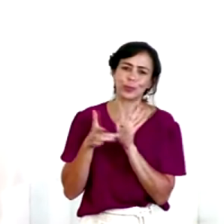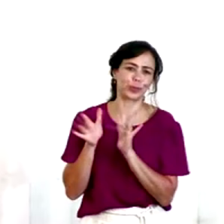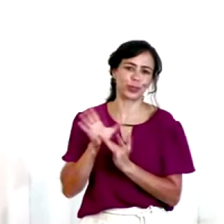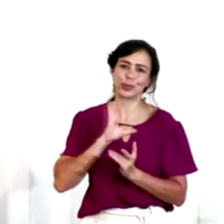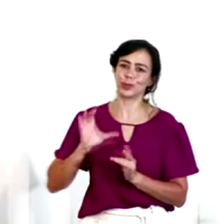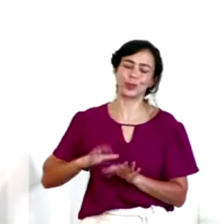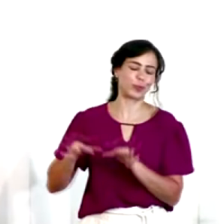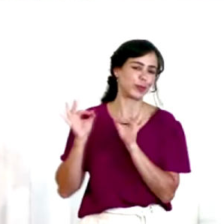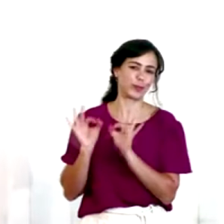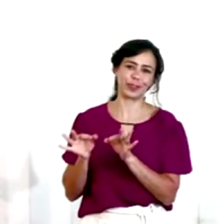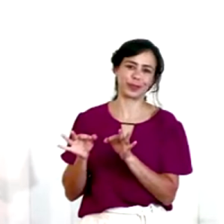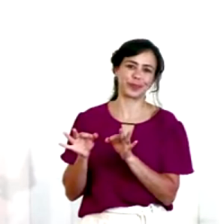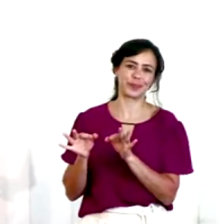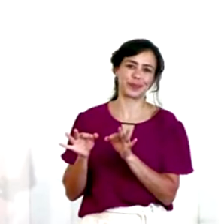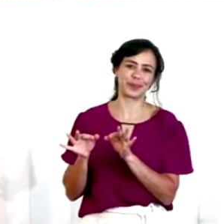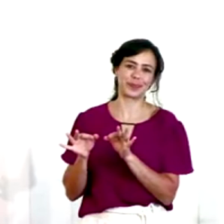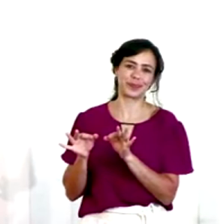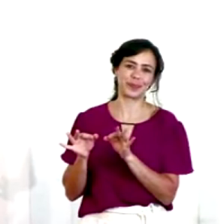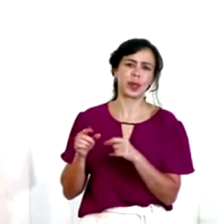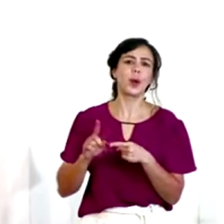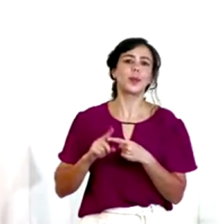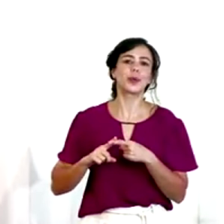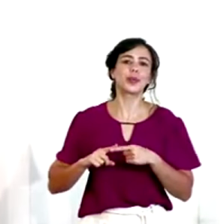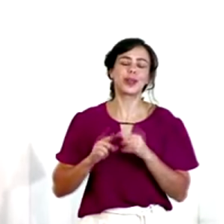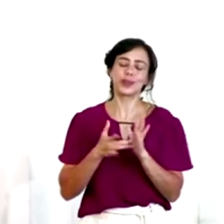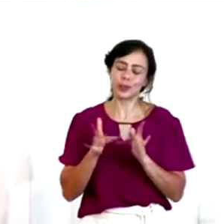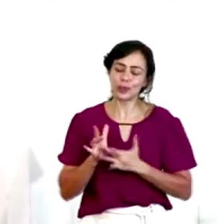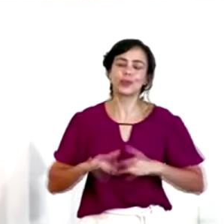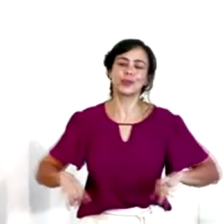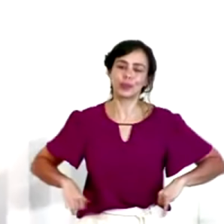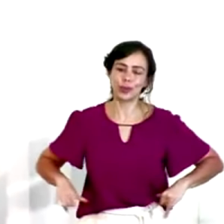O sofrimento de Cristo é a nossa alegria.